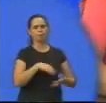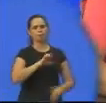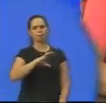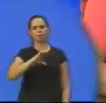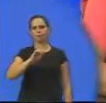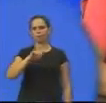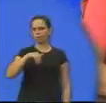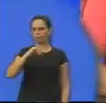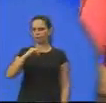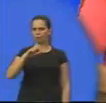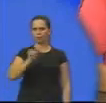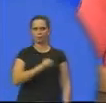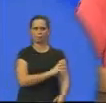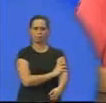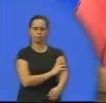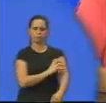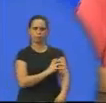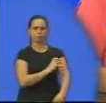mulher.